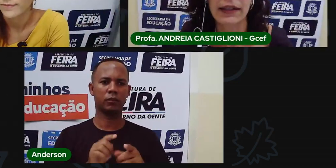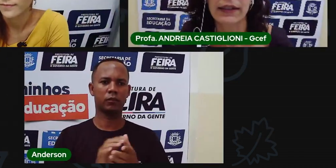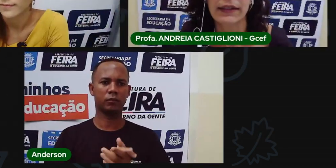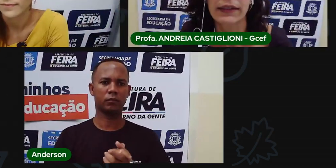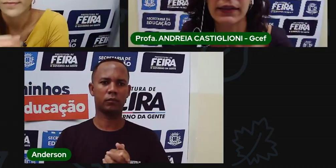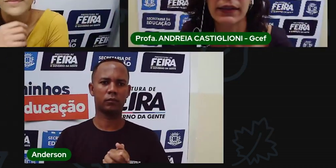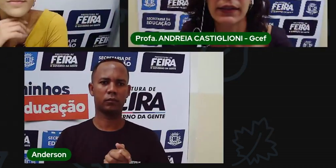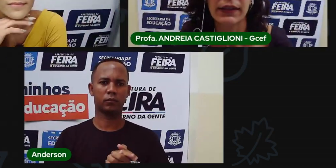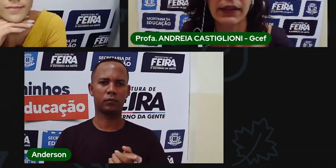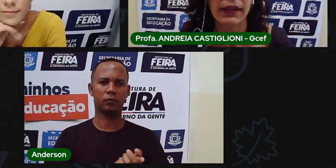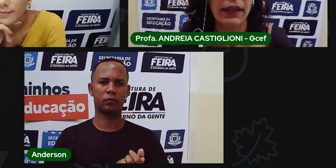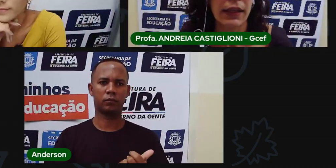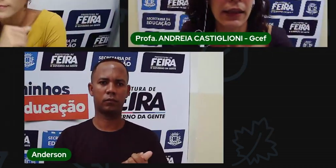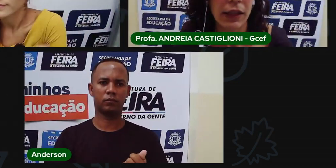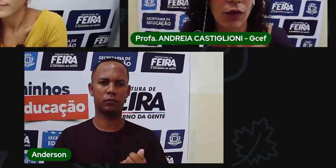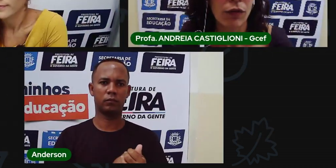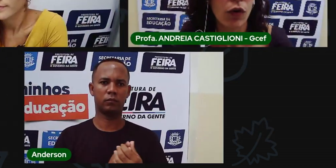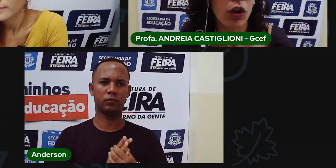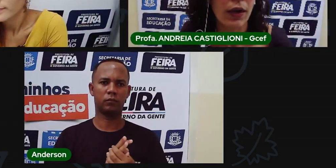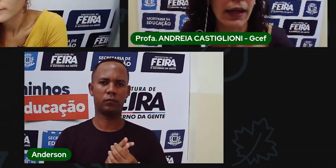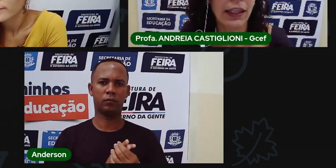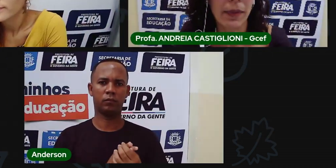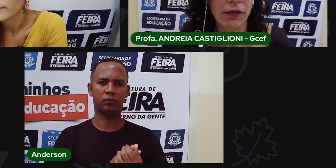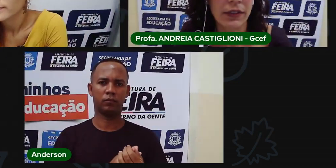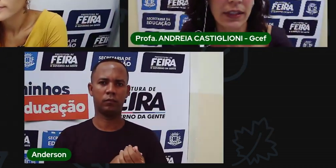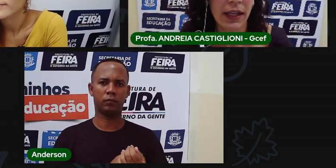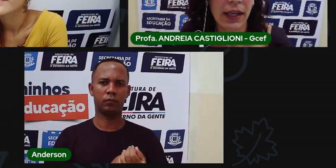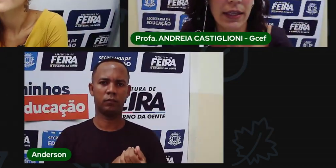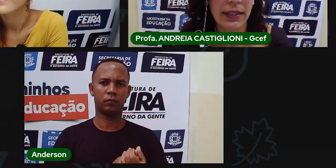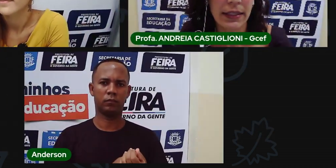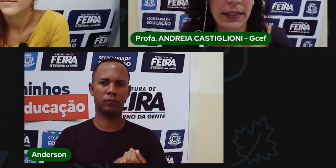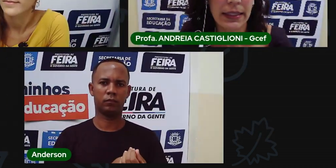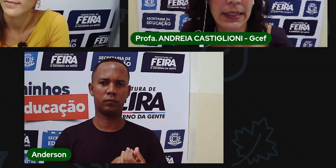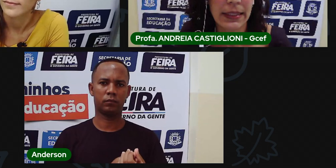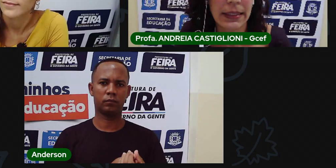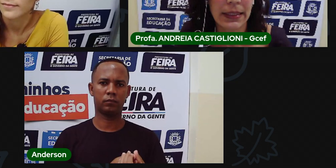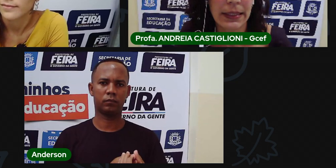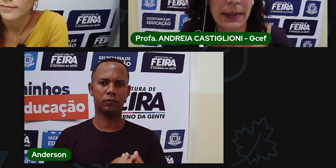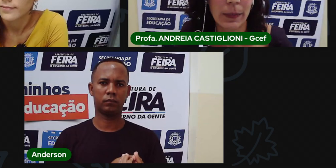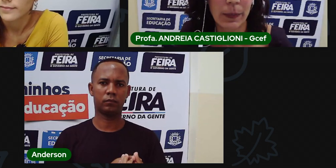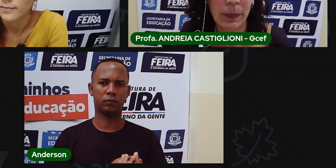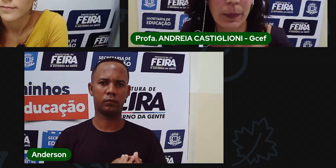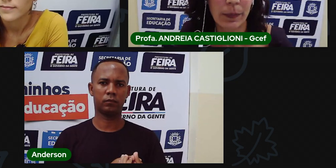Beleza. Então, vou colocar aqui para vocês.